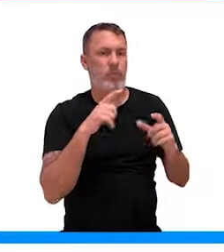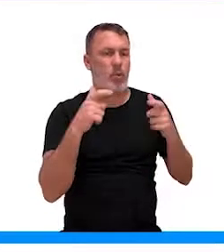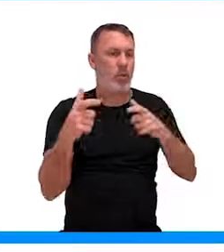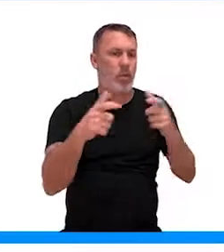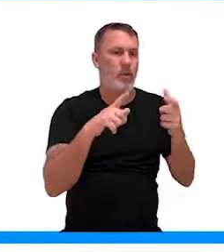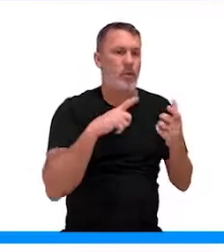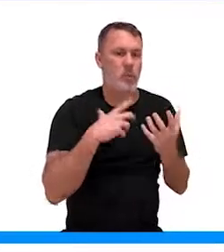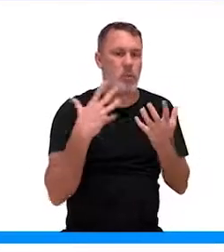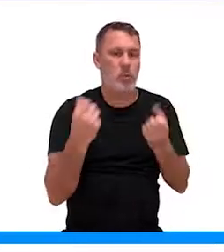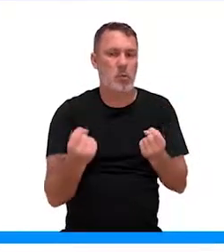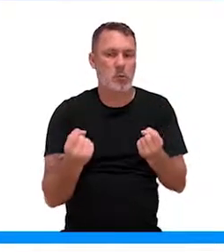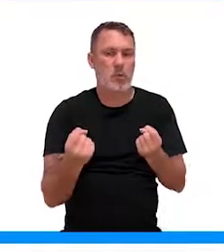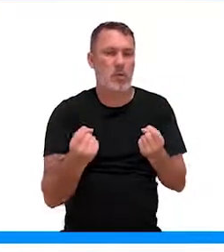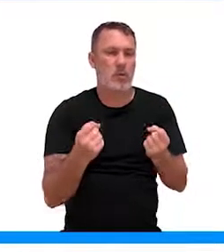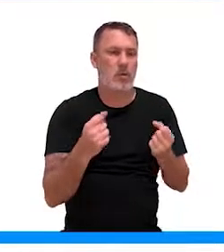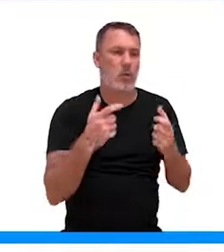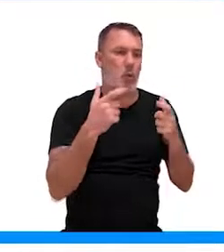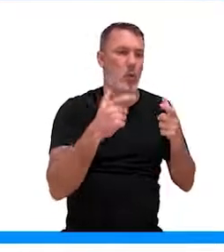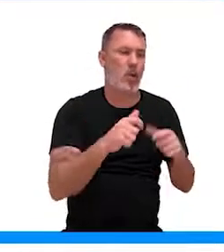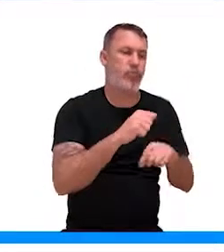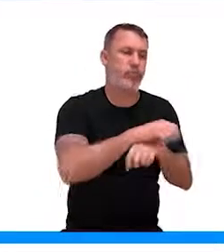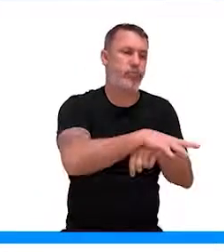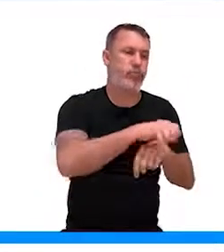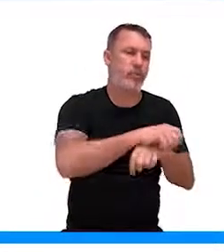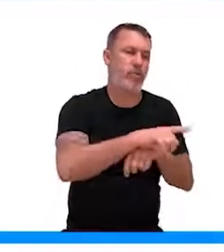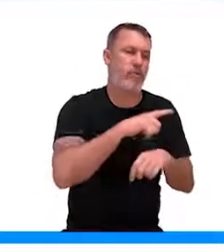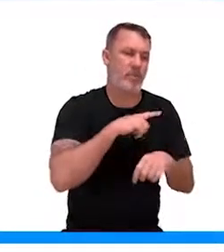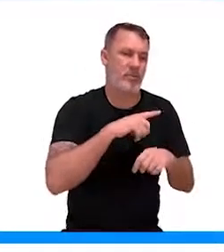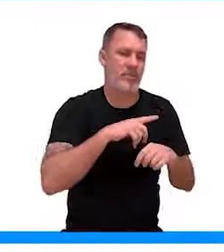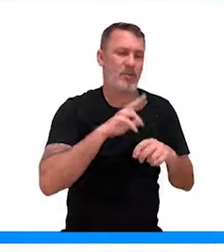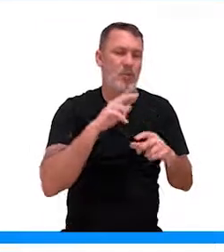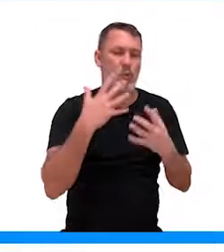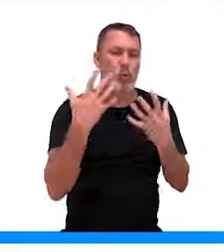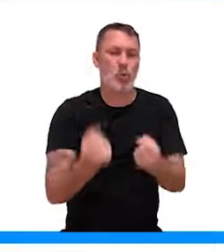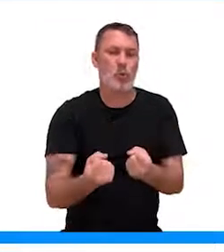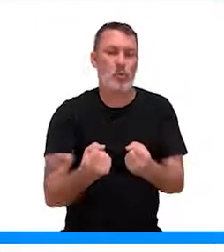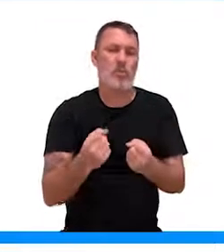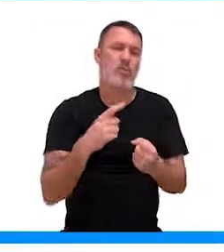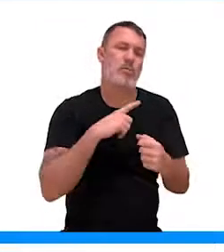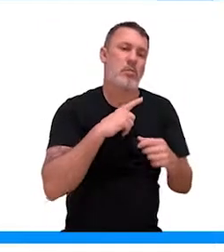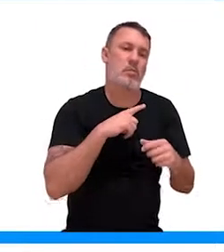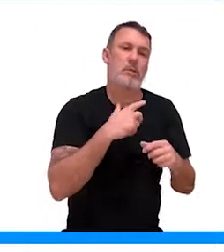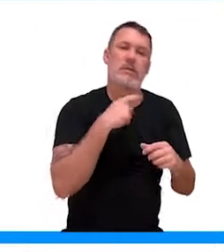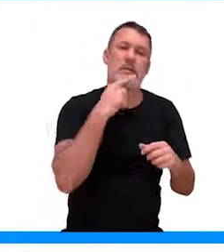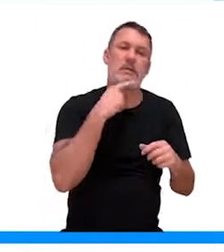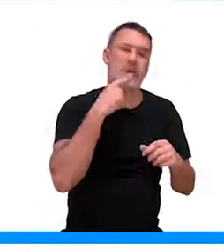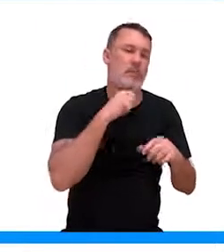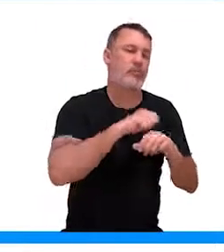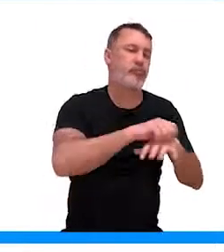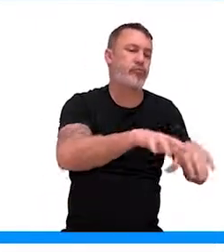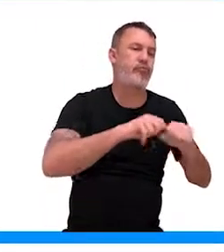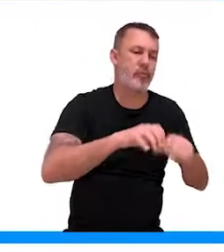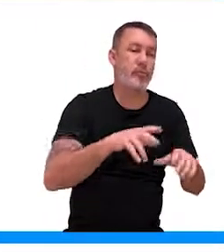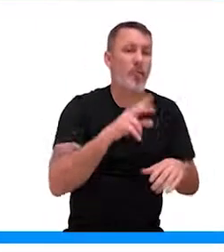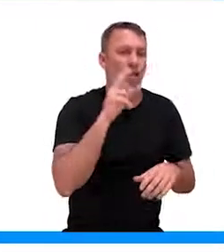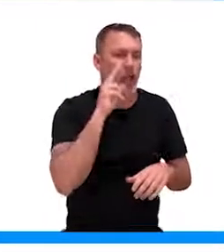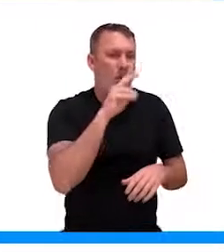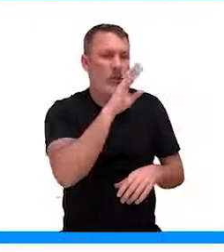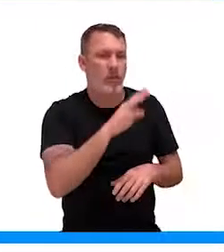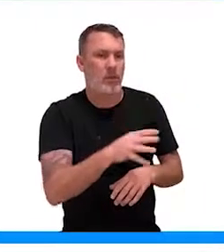pode ver retido no local, e o escoamento superficial. Perceba que as áreas naturais,